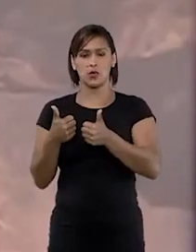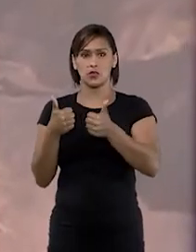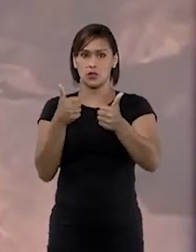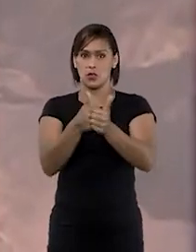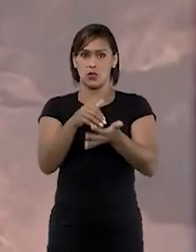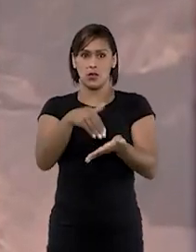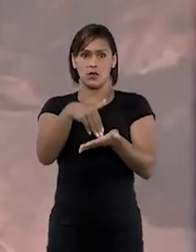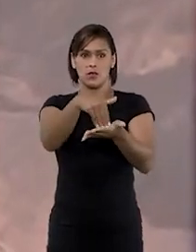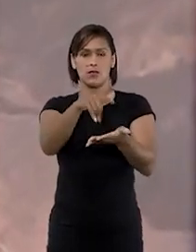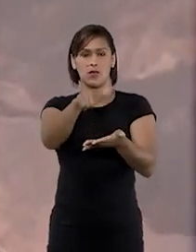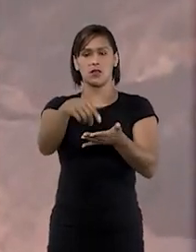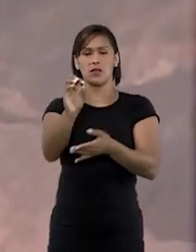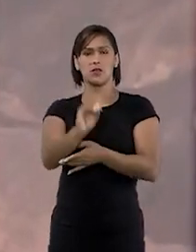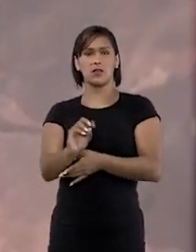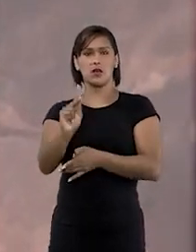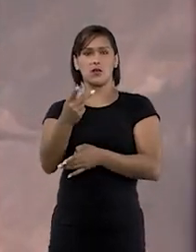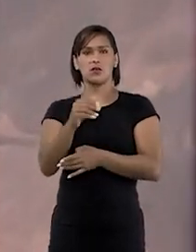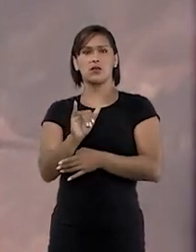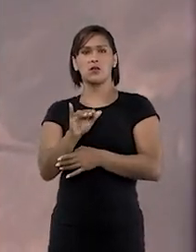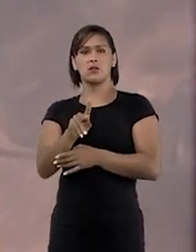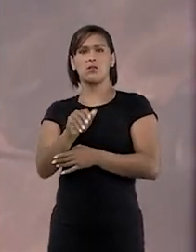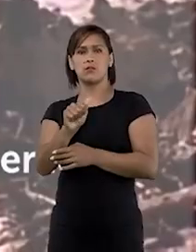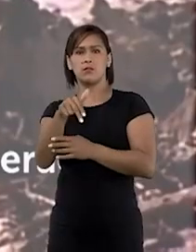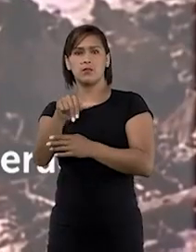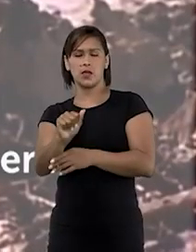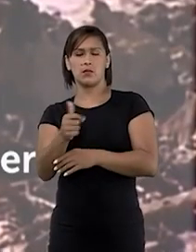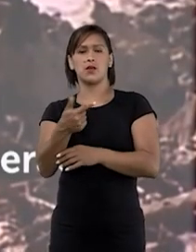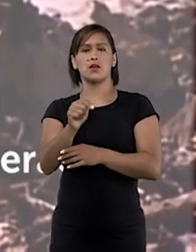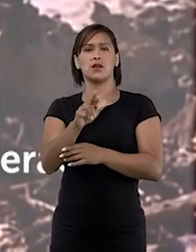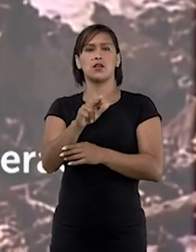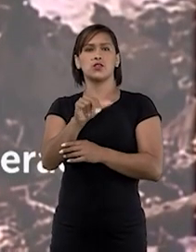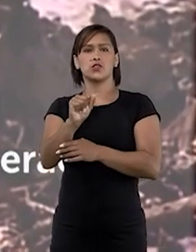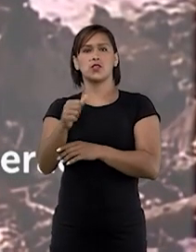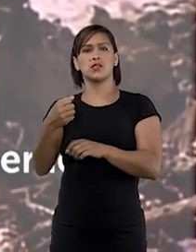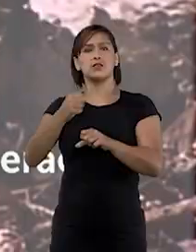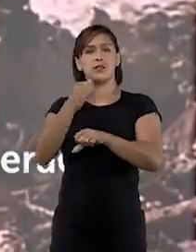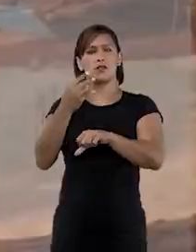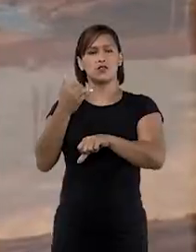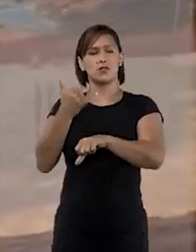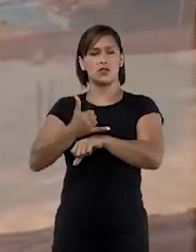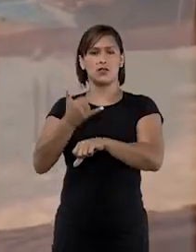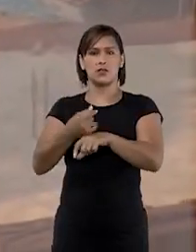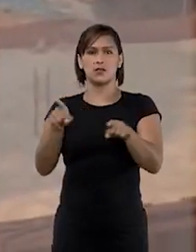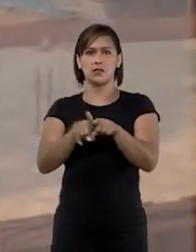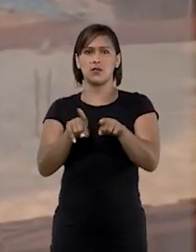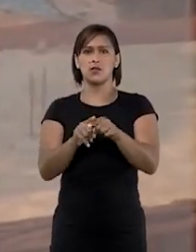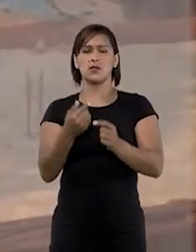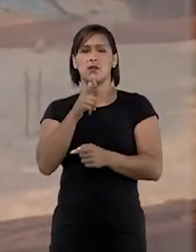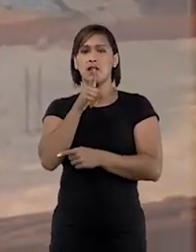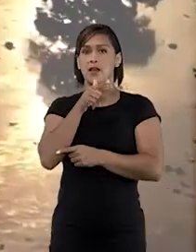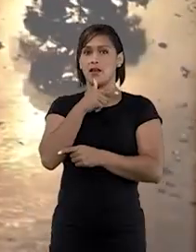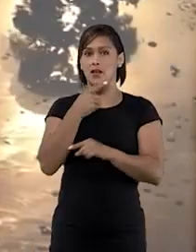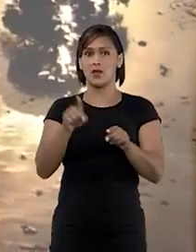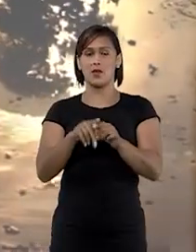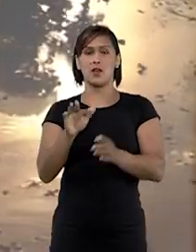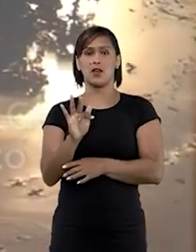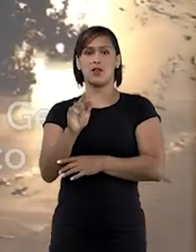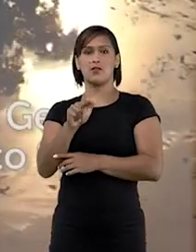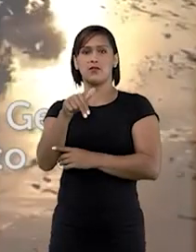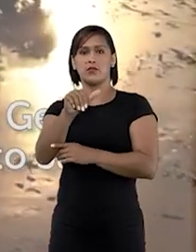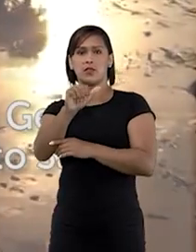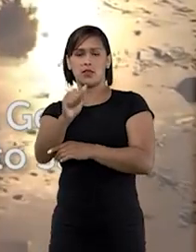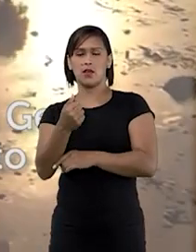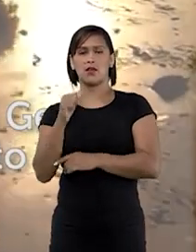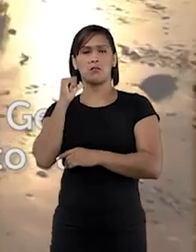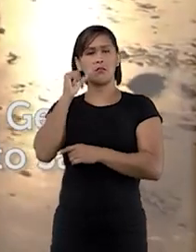de Conduta firmado entre a união o Ibama Agência Nacional de mineração Agência Nacional de águas a